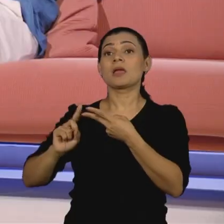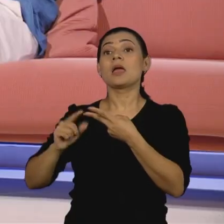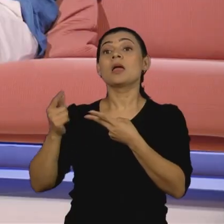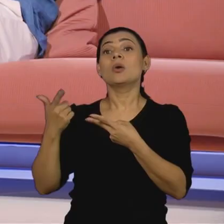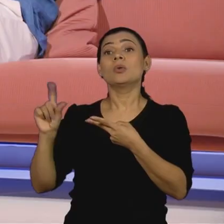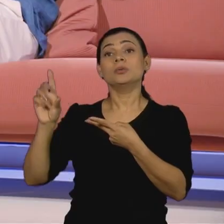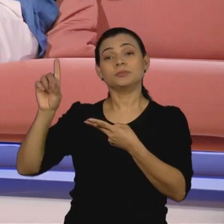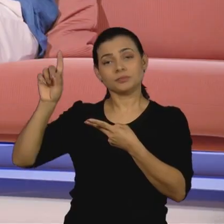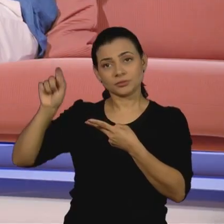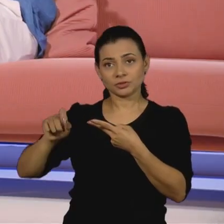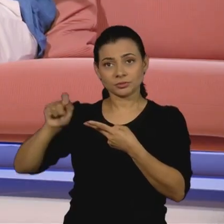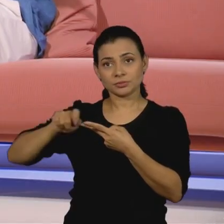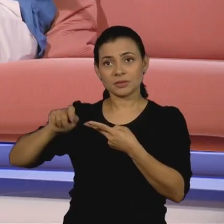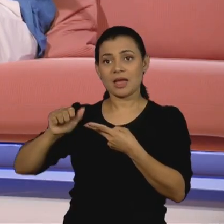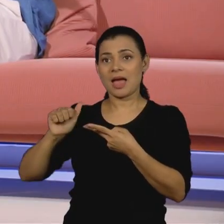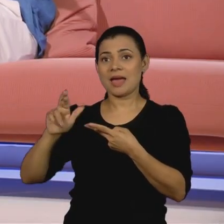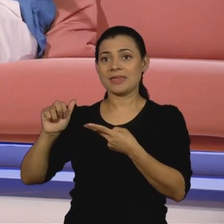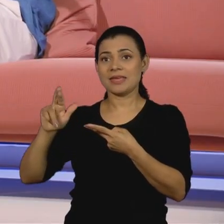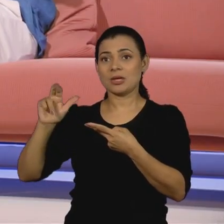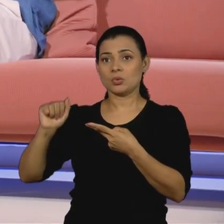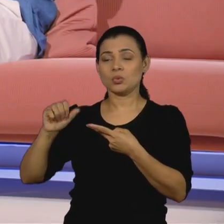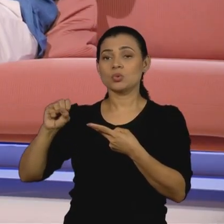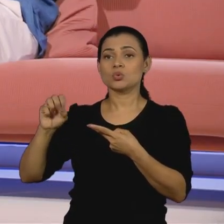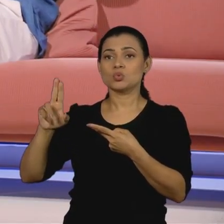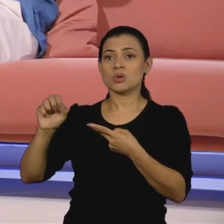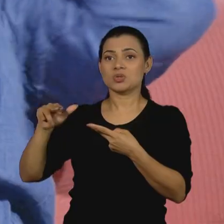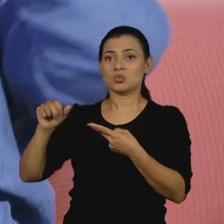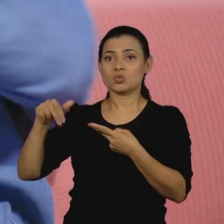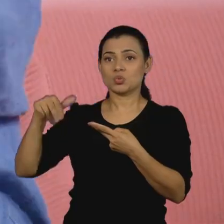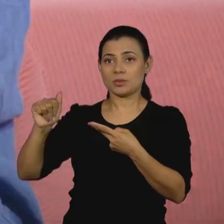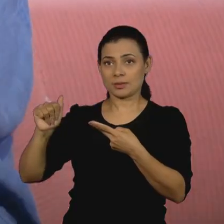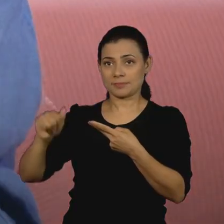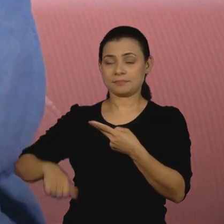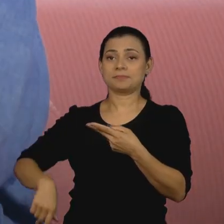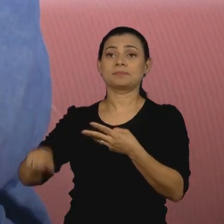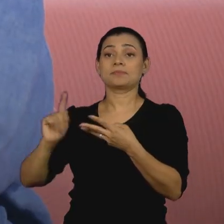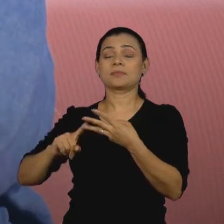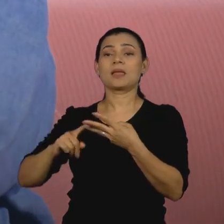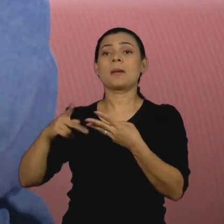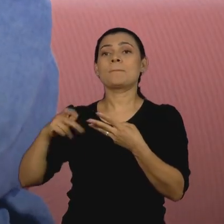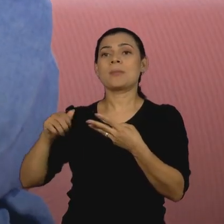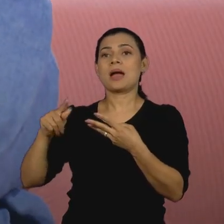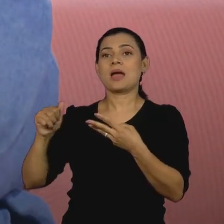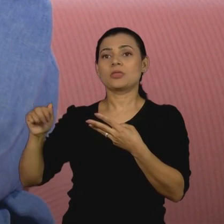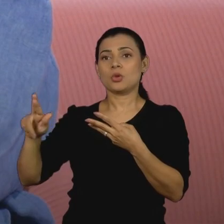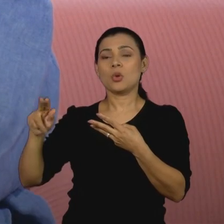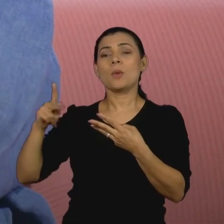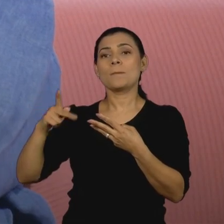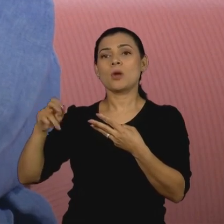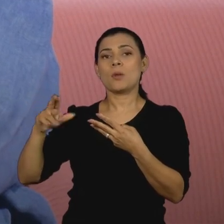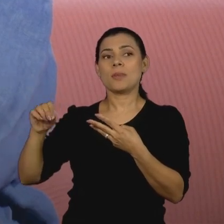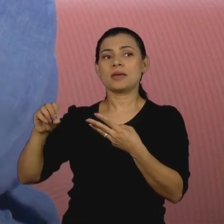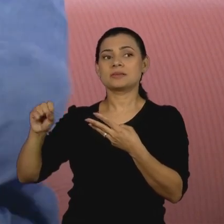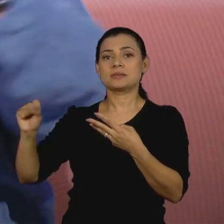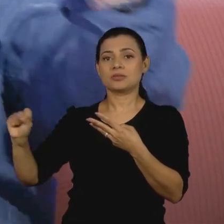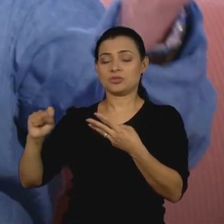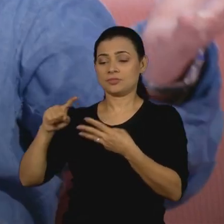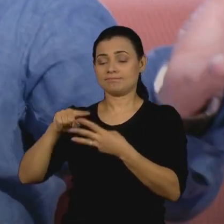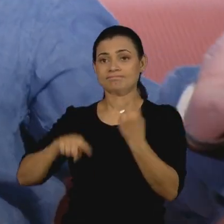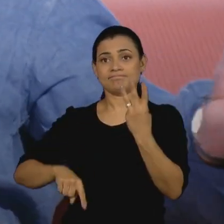Cebolinhas, Ariano Suassuna, O Alto da Compadecida, e O Pagador de Promessas, do Dias Gomes. Dias